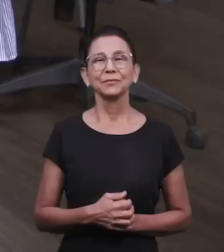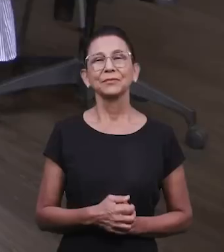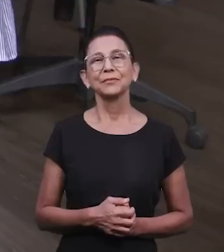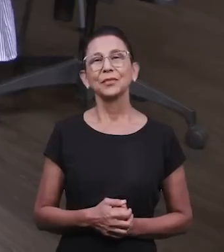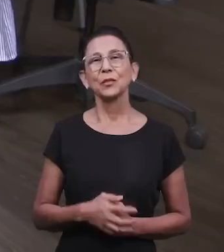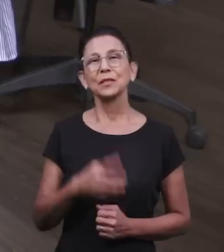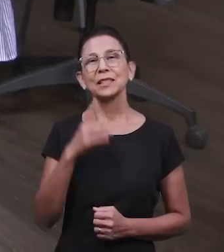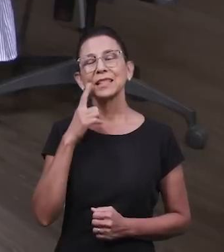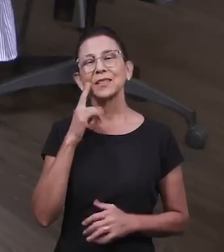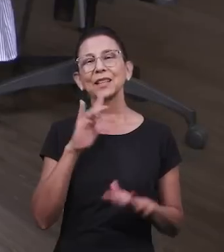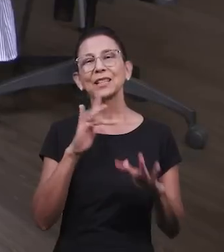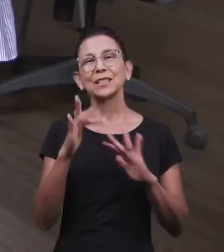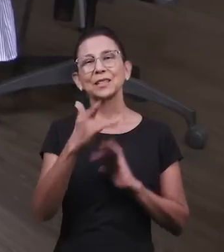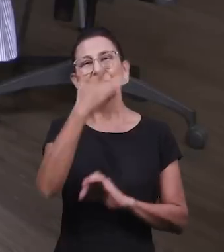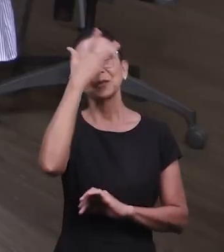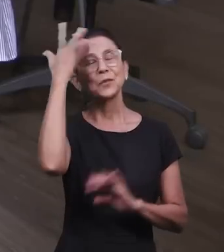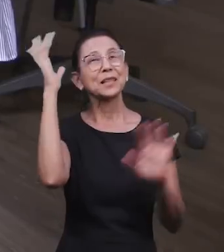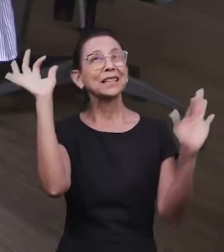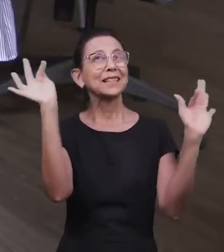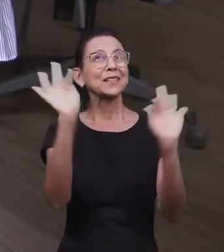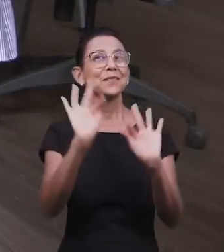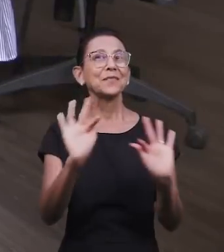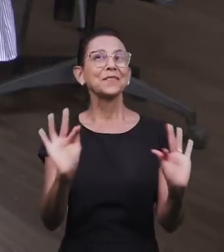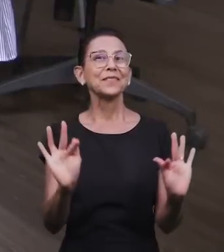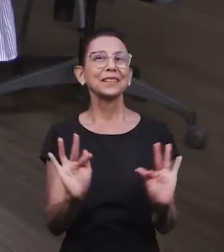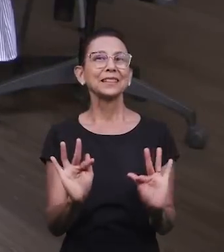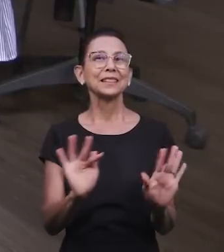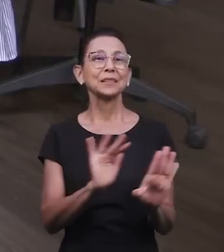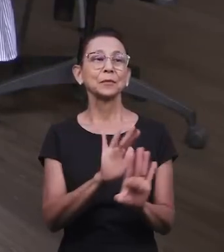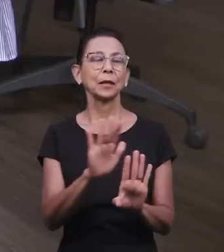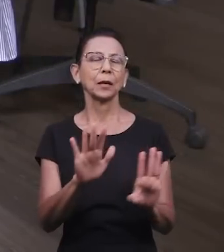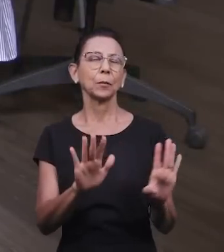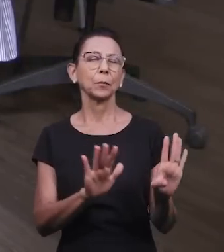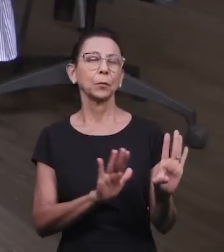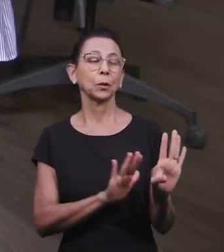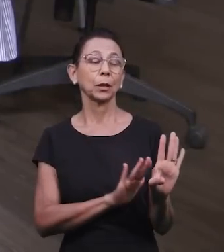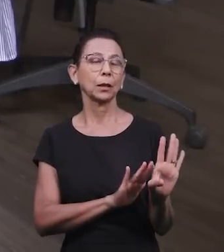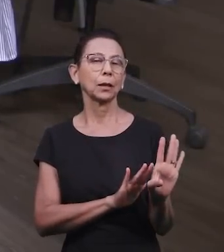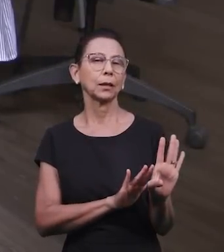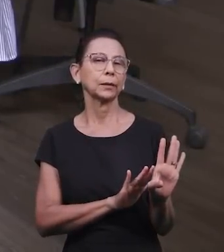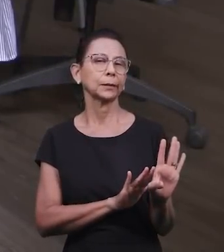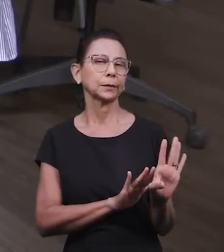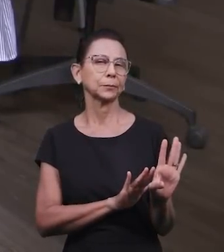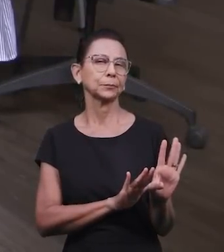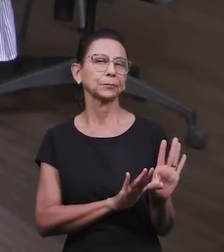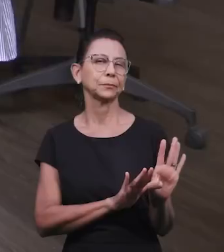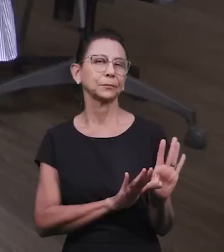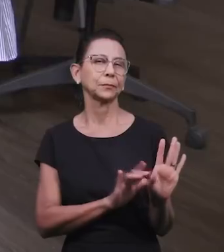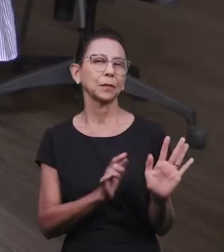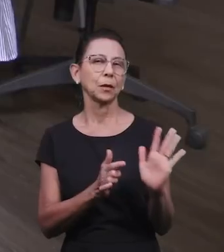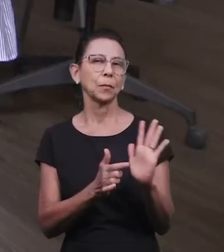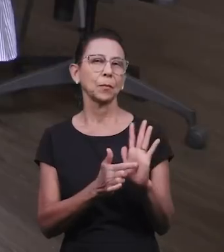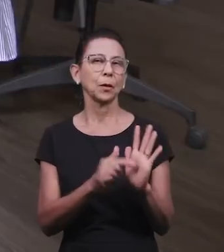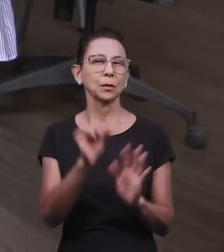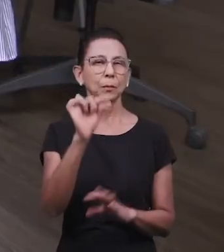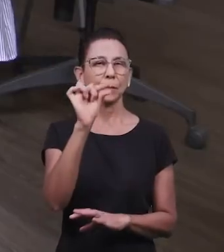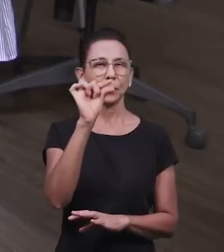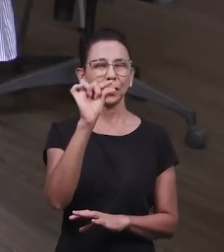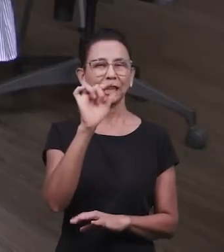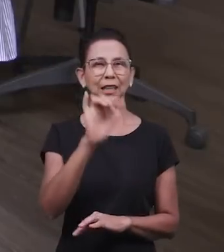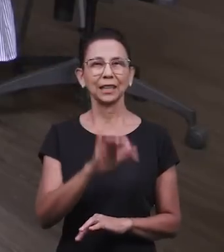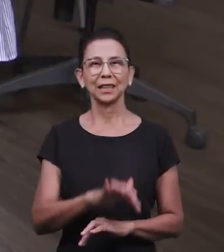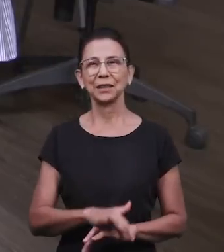vezes vê alguém na rede social feliz da vida, não sabe o que está por trás daquela máscara, que é a máscara da rede social,